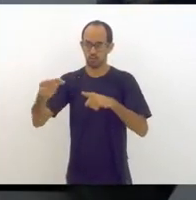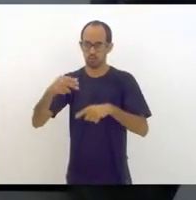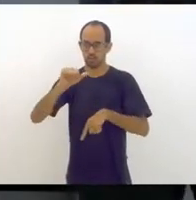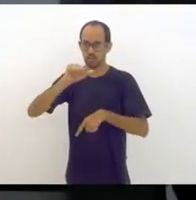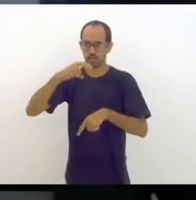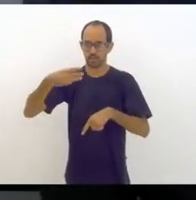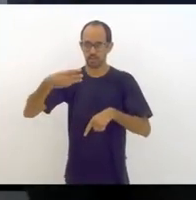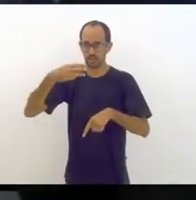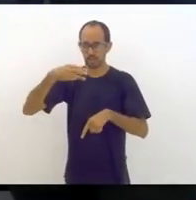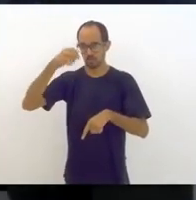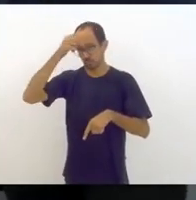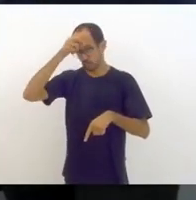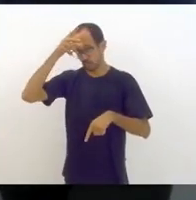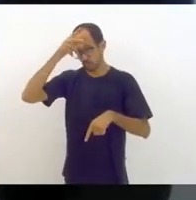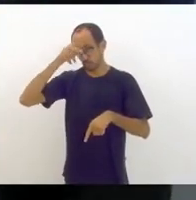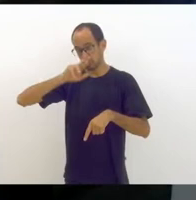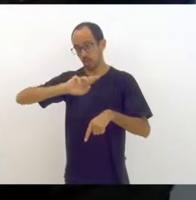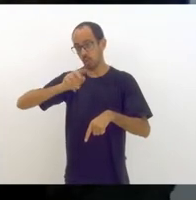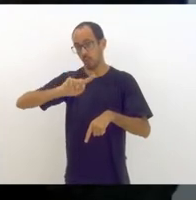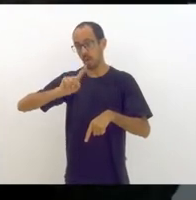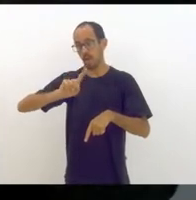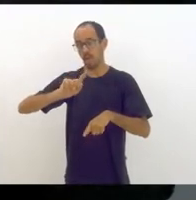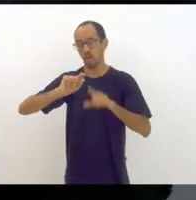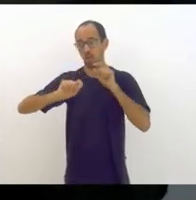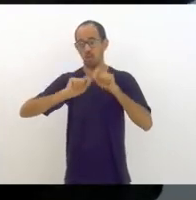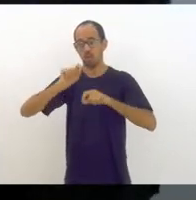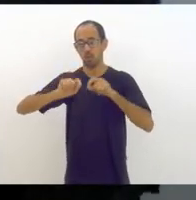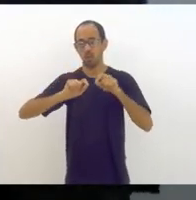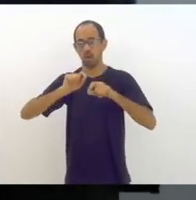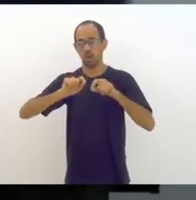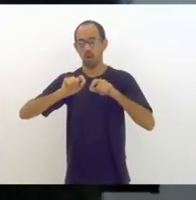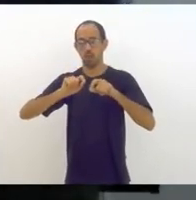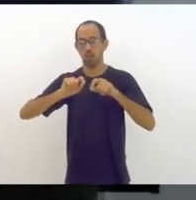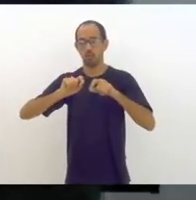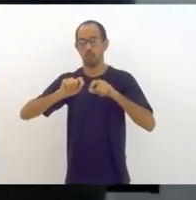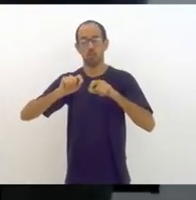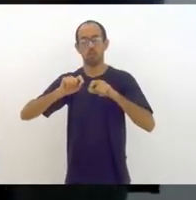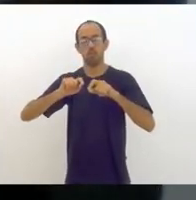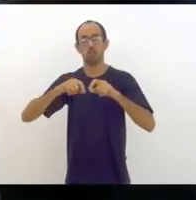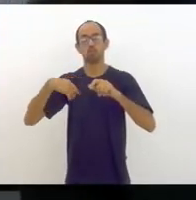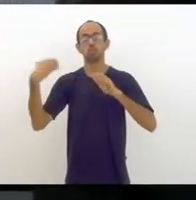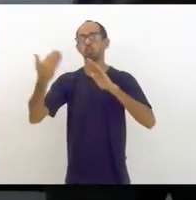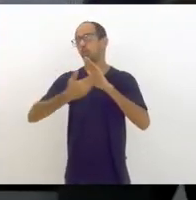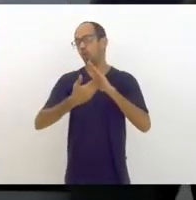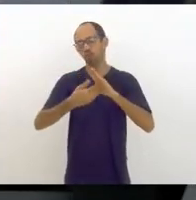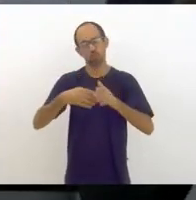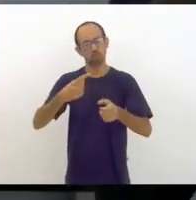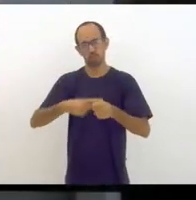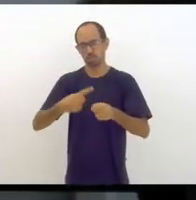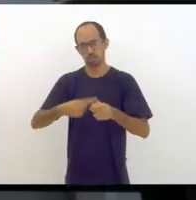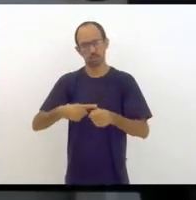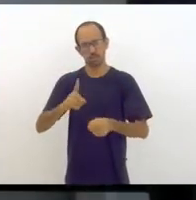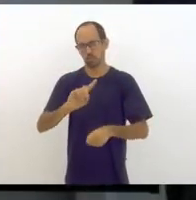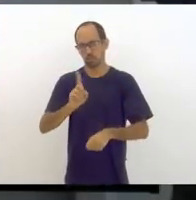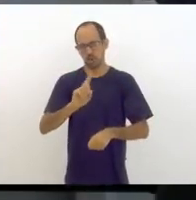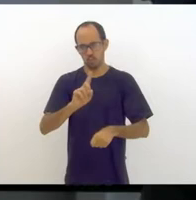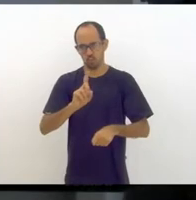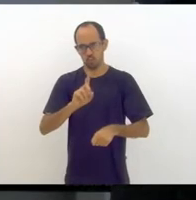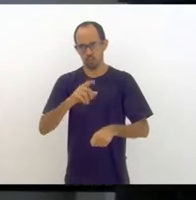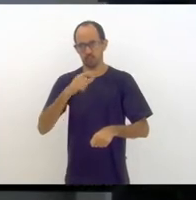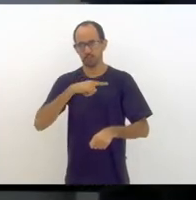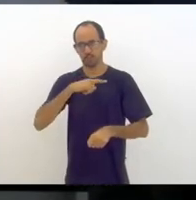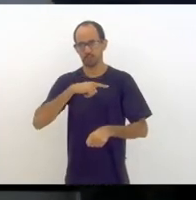municípios, ele não é uma unidade de conservação que abrange o território total dos 13 municípios que ele está inserido hoje. Esses